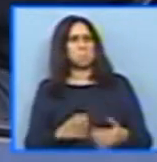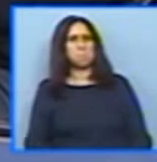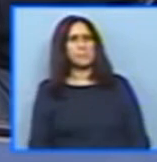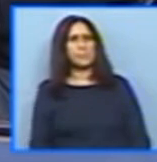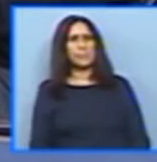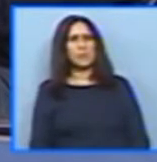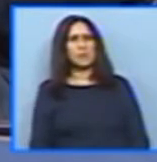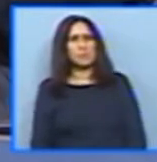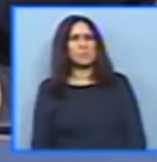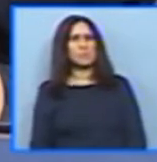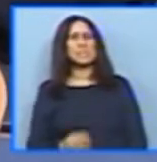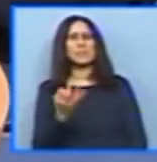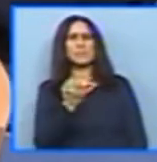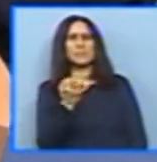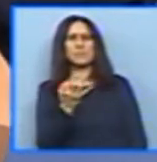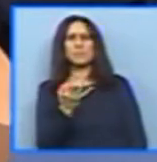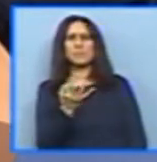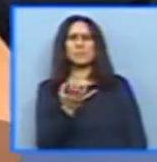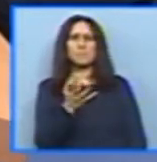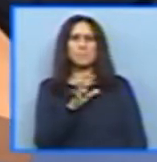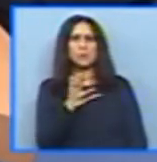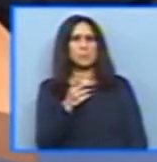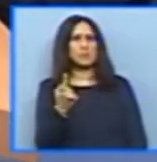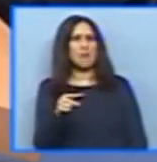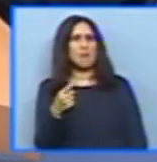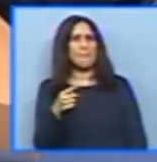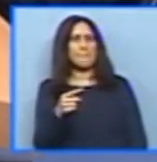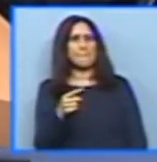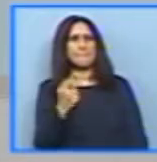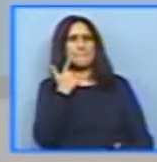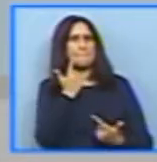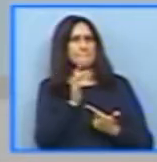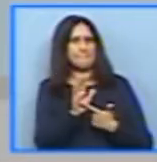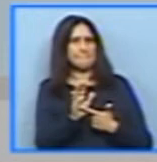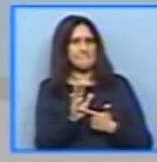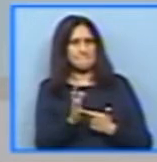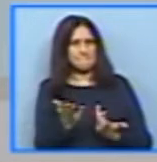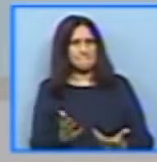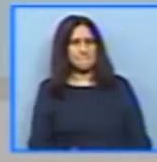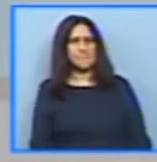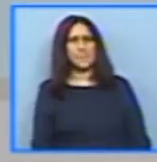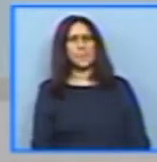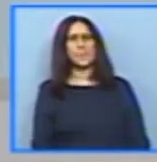e que passa mais ou menos por aqui, por isto.